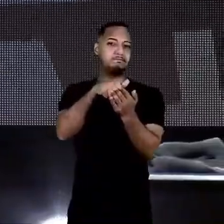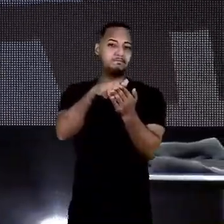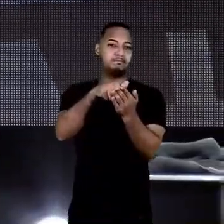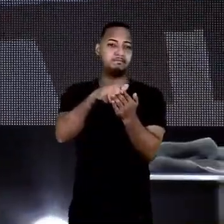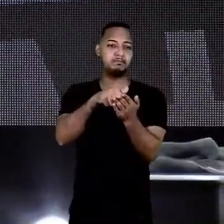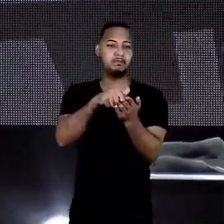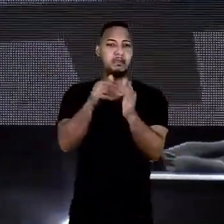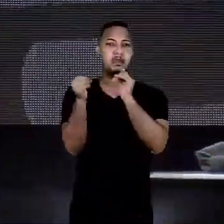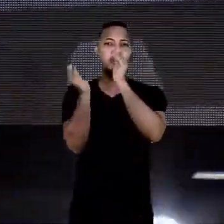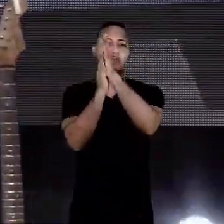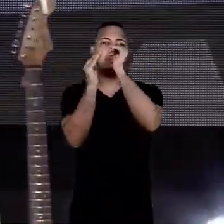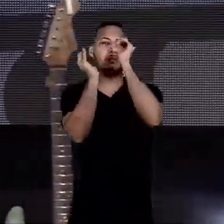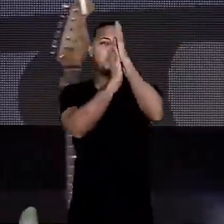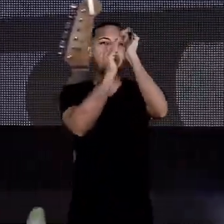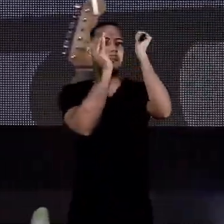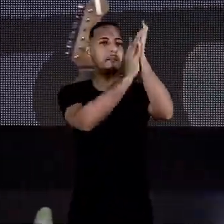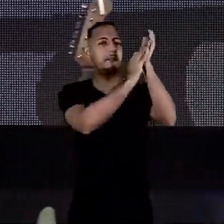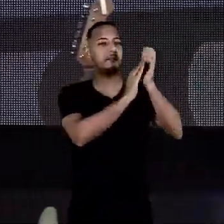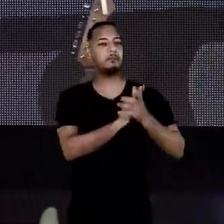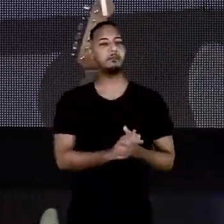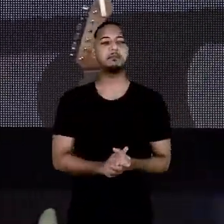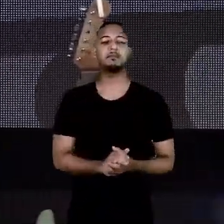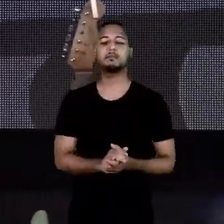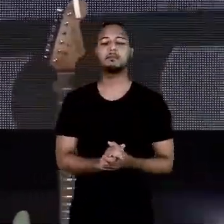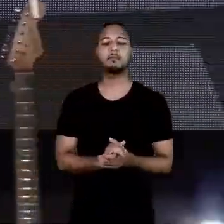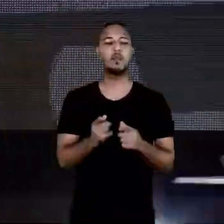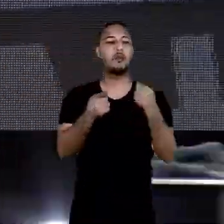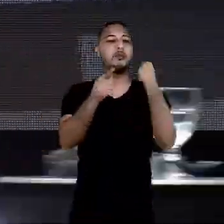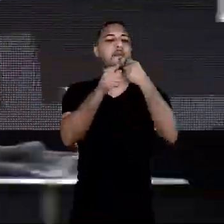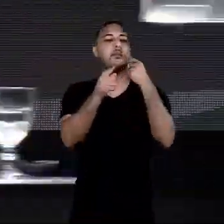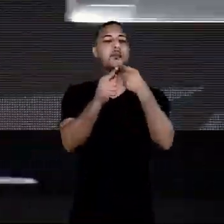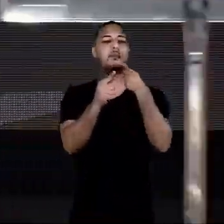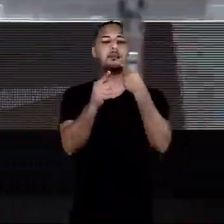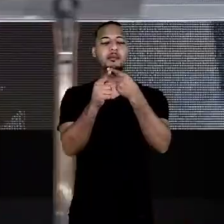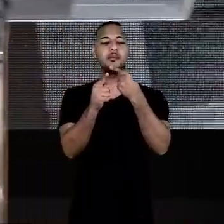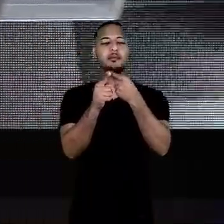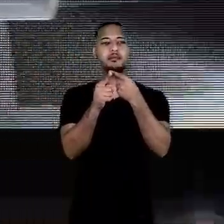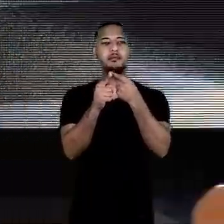e louvar o nome dEle. Sabe por quê?